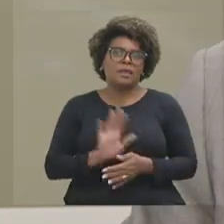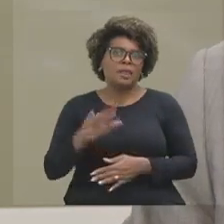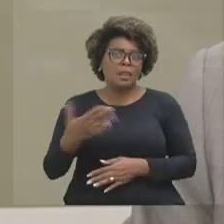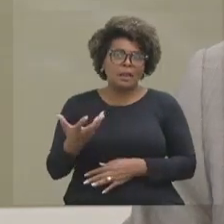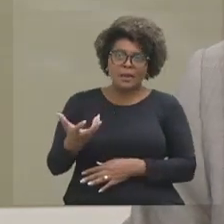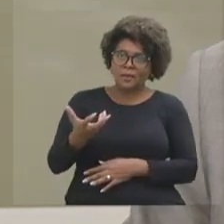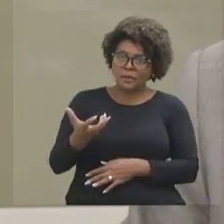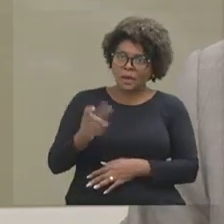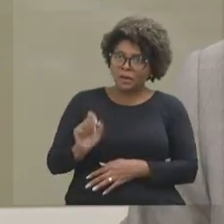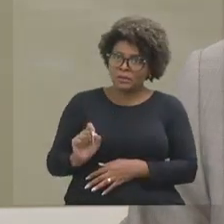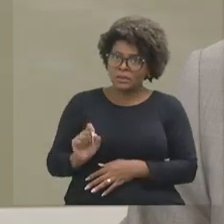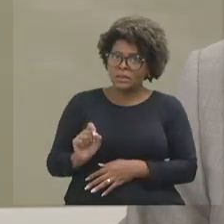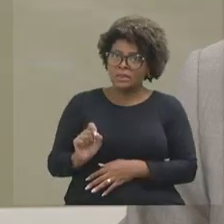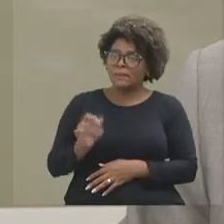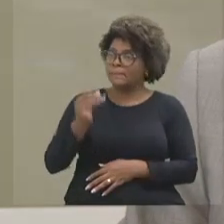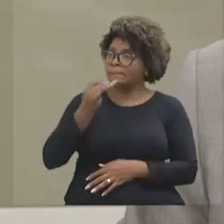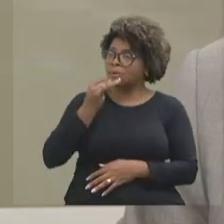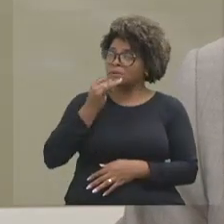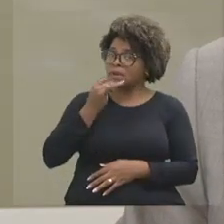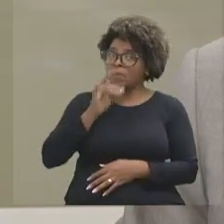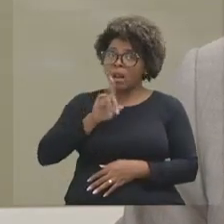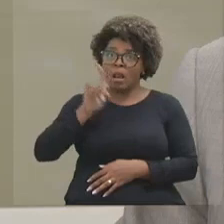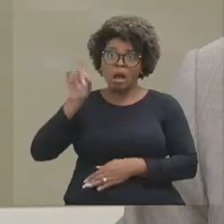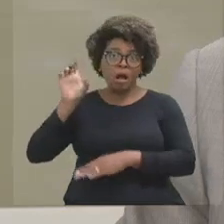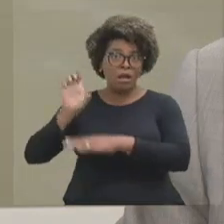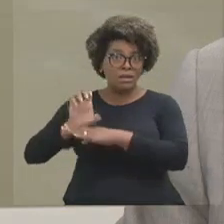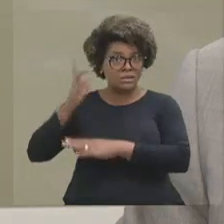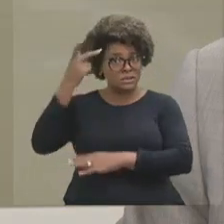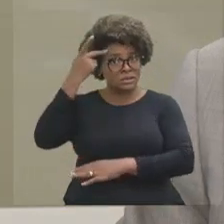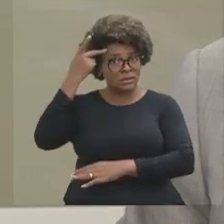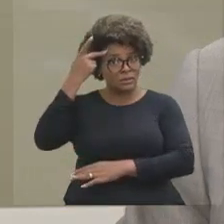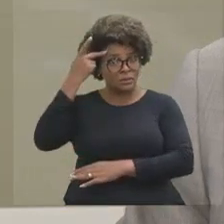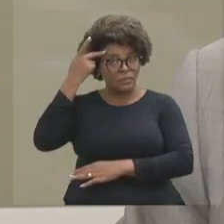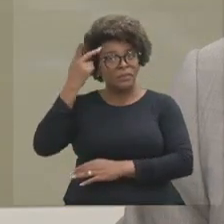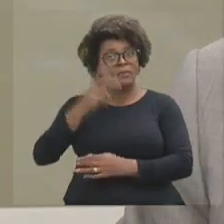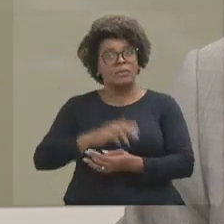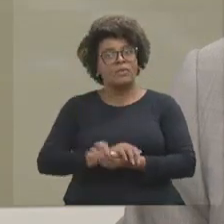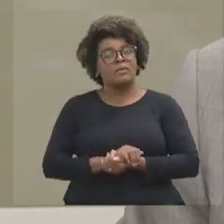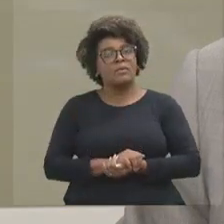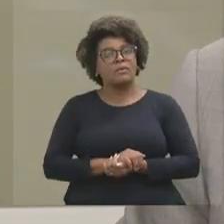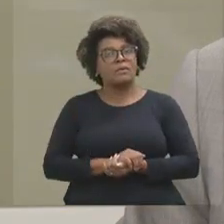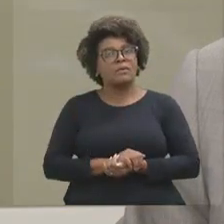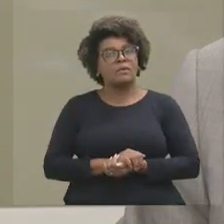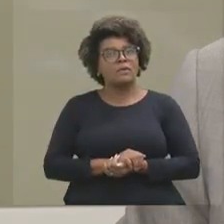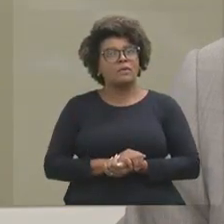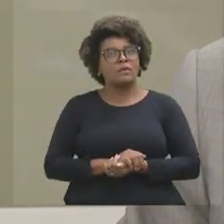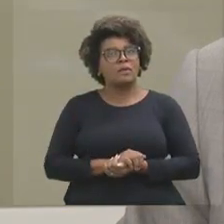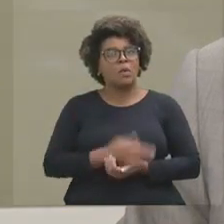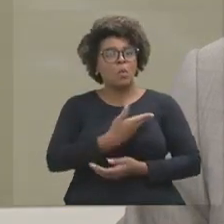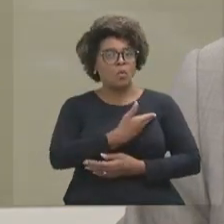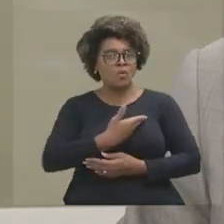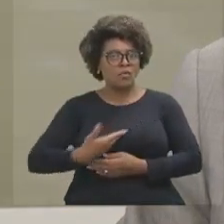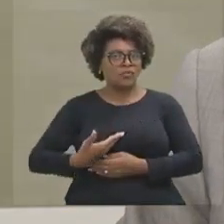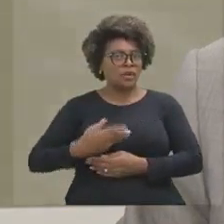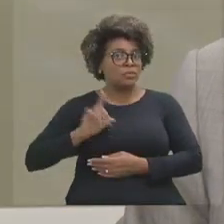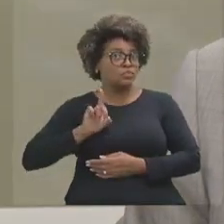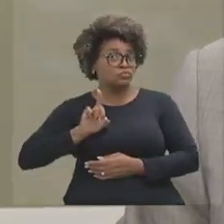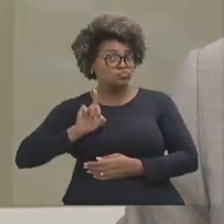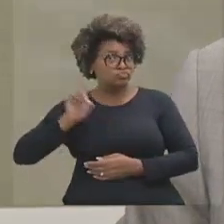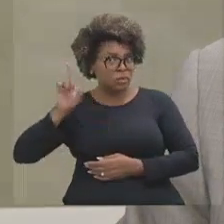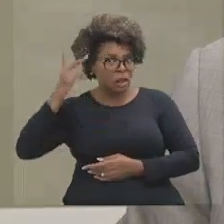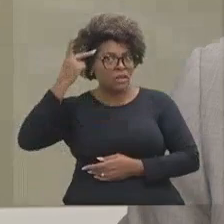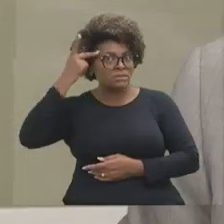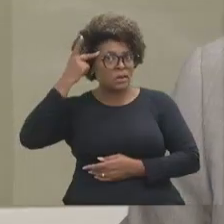em São Paulo né é onde o governador de lá tá preparando